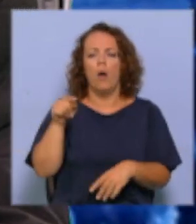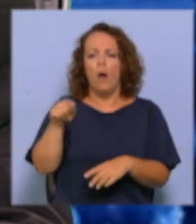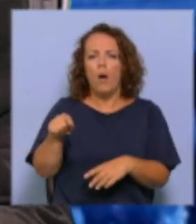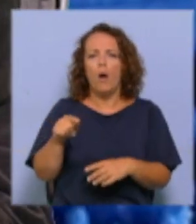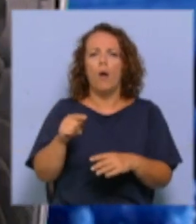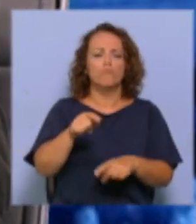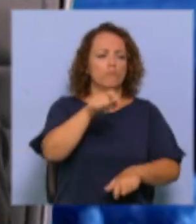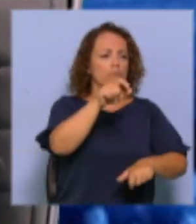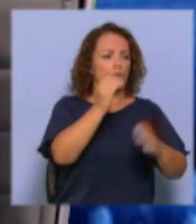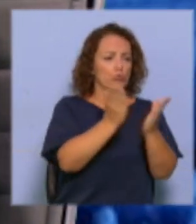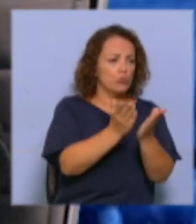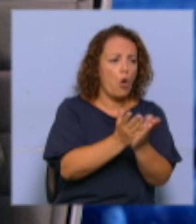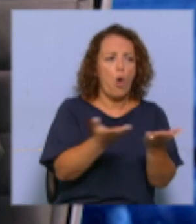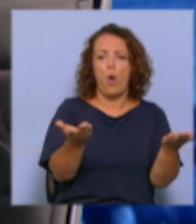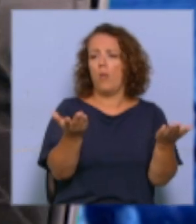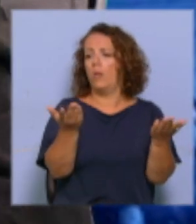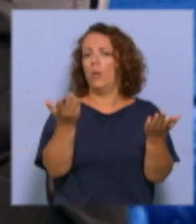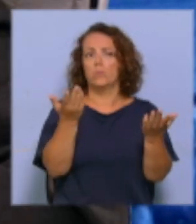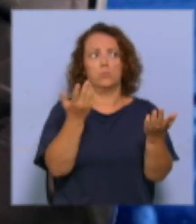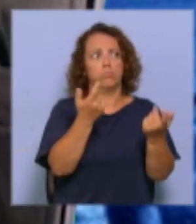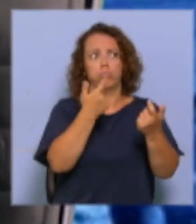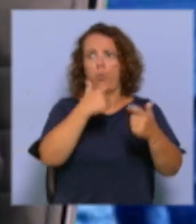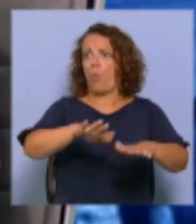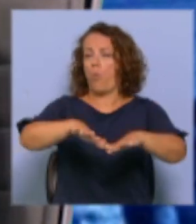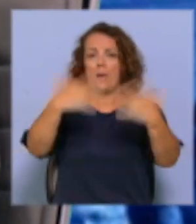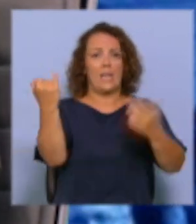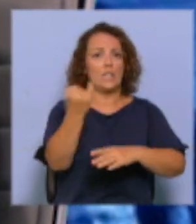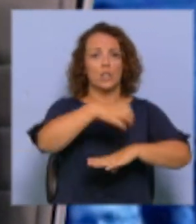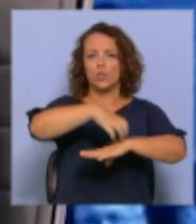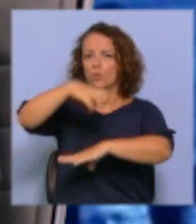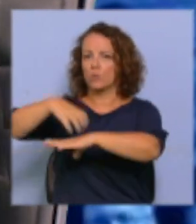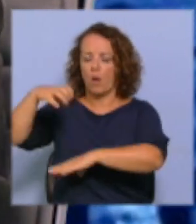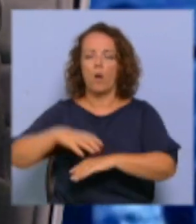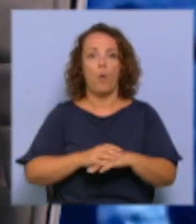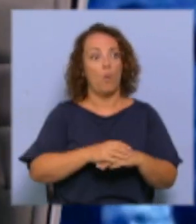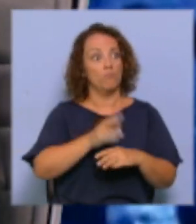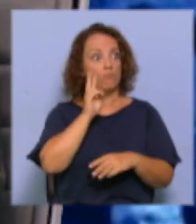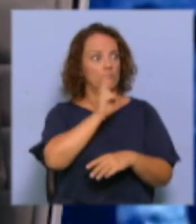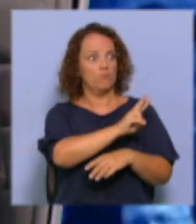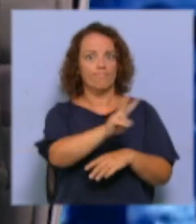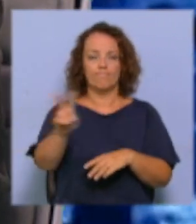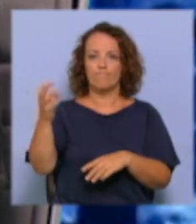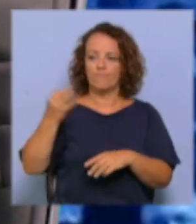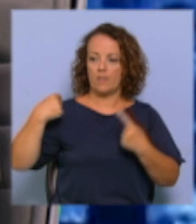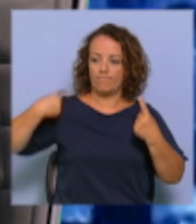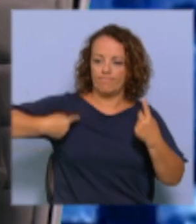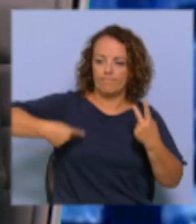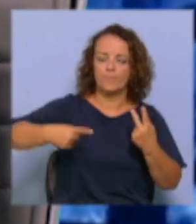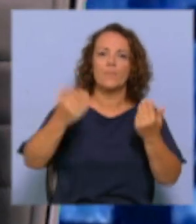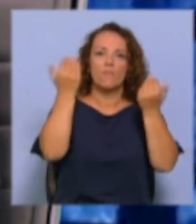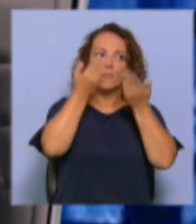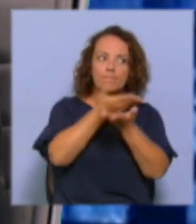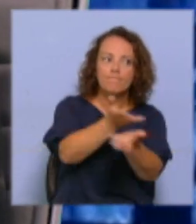instituições civis, às escolas, e vemos que os órgãos responsáveis vêm dando instruções. Todas estas instruções